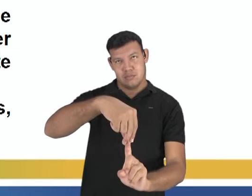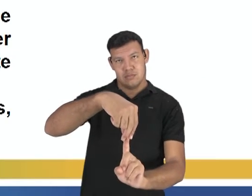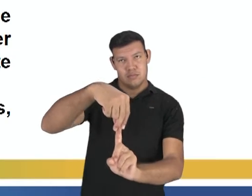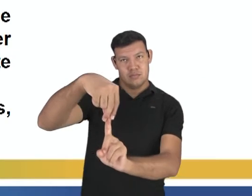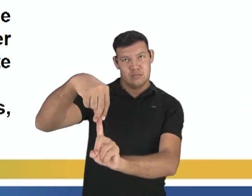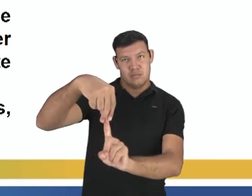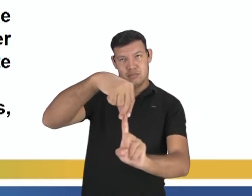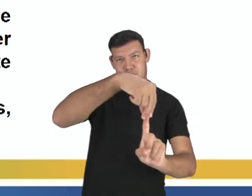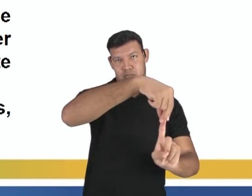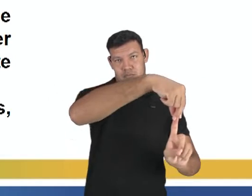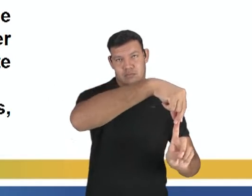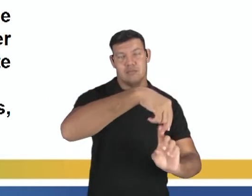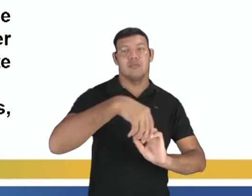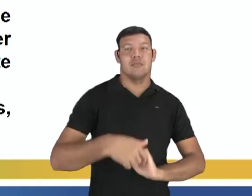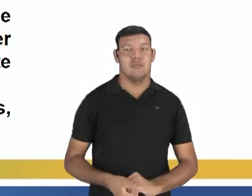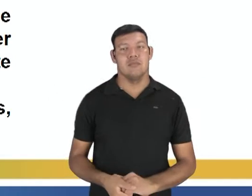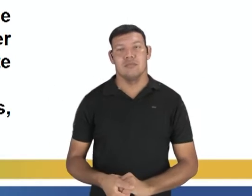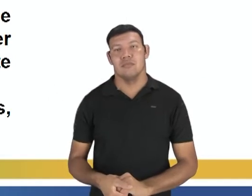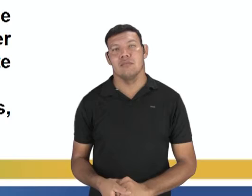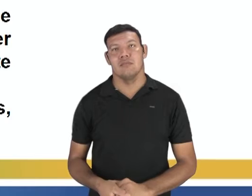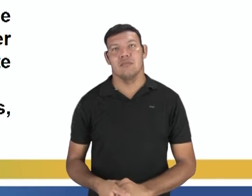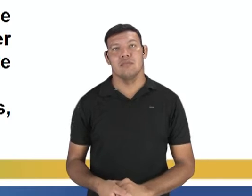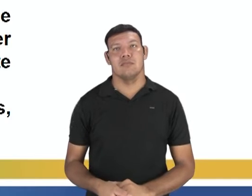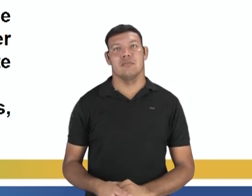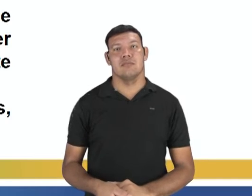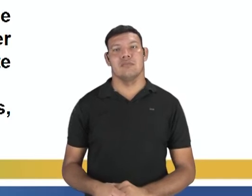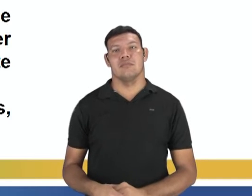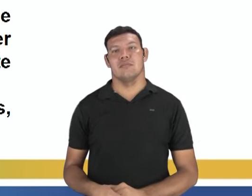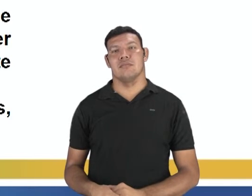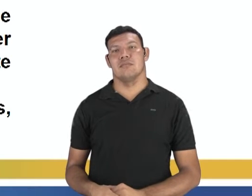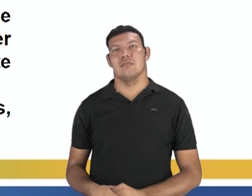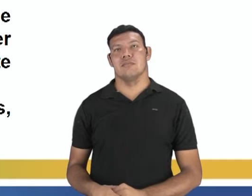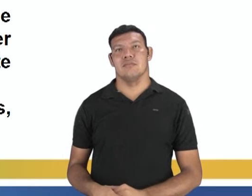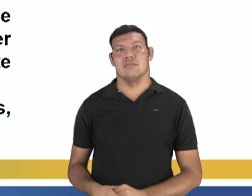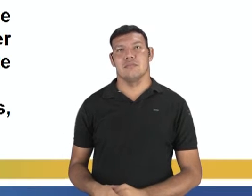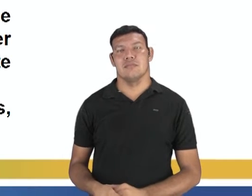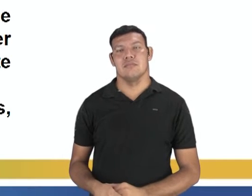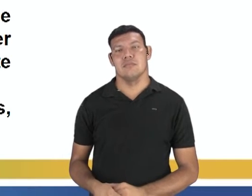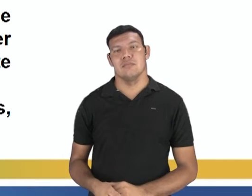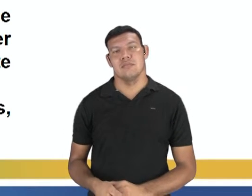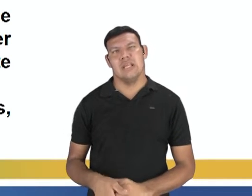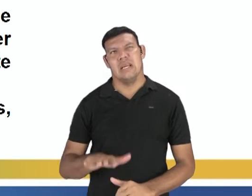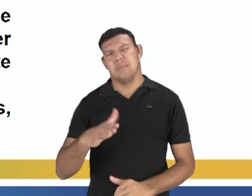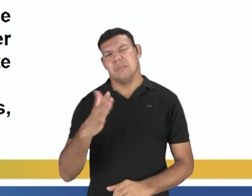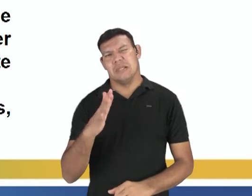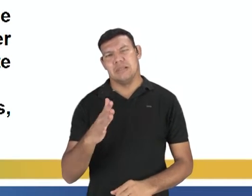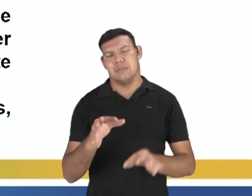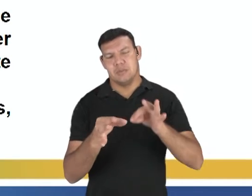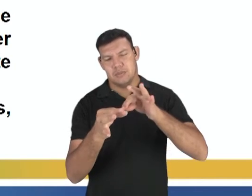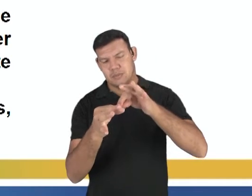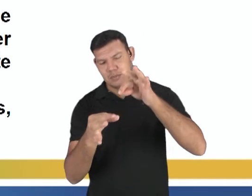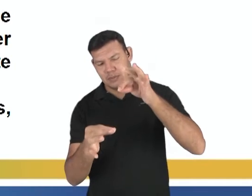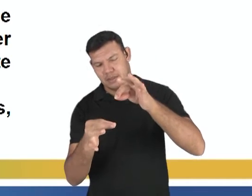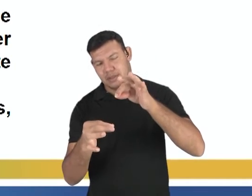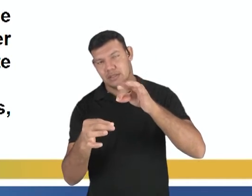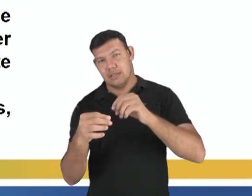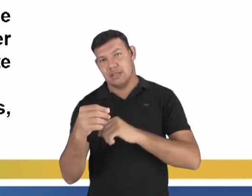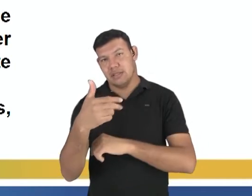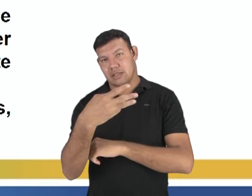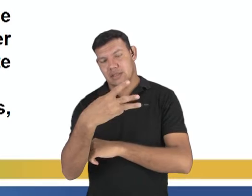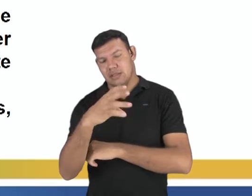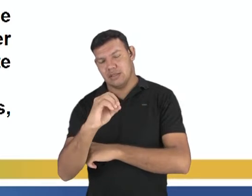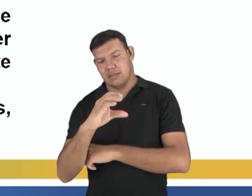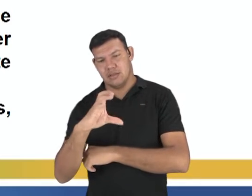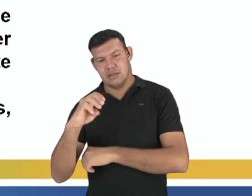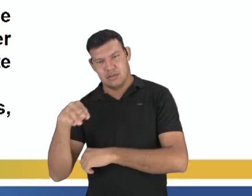entre as partes, deve ser amarrado um pequeno pedaço de barbante de aproximadamente 30 centímetros, preso a uma